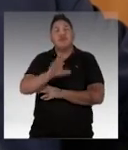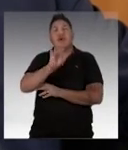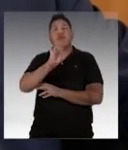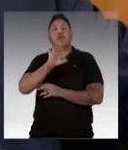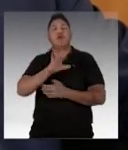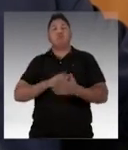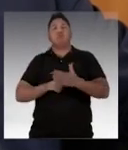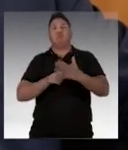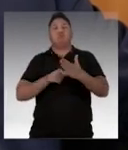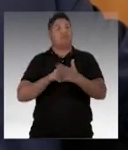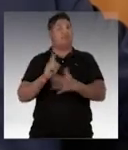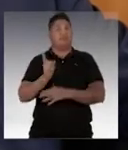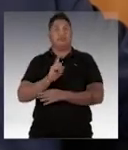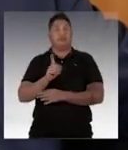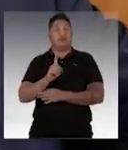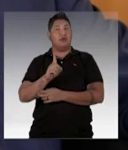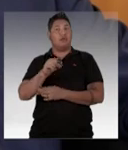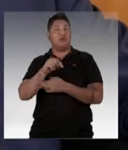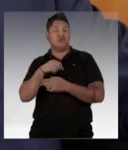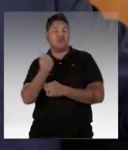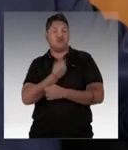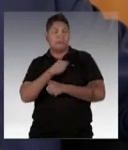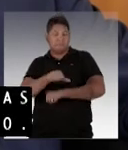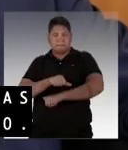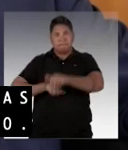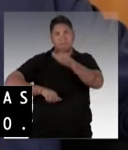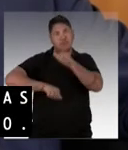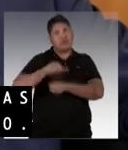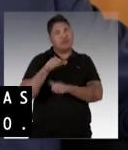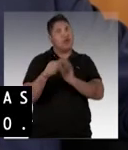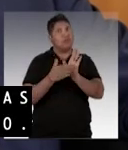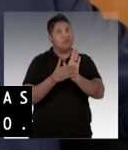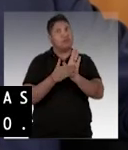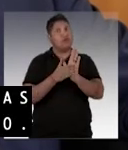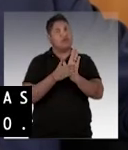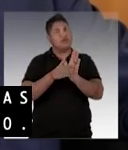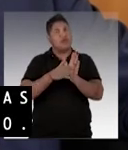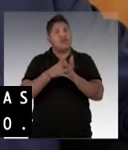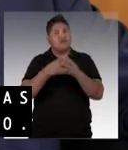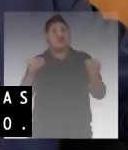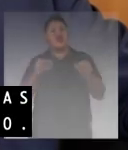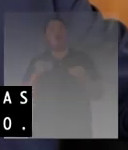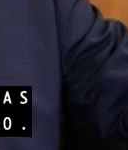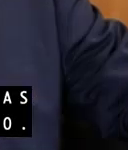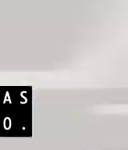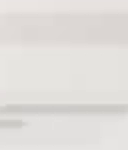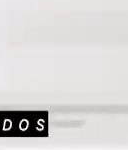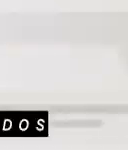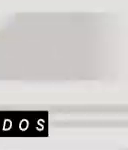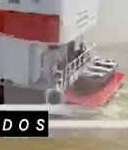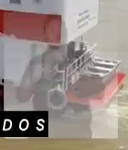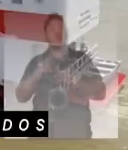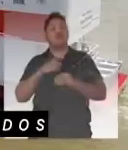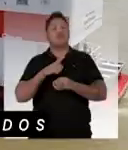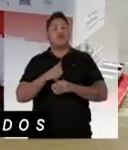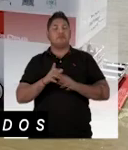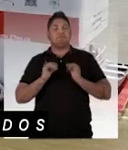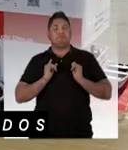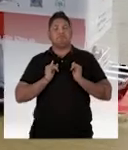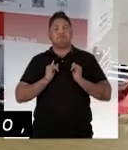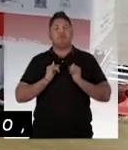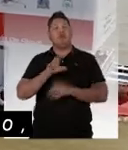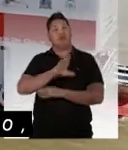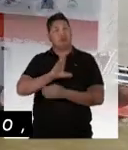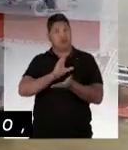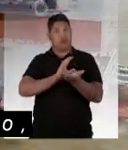pautada única e exclusivamente por denúncias, o que a gente chama de molecularizar demandas e fugir da atomização. Com recursos